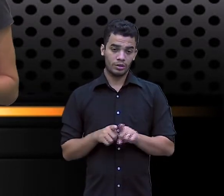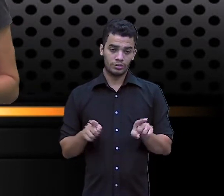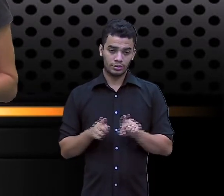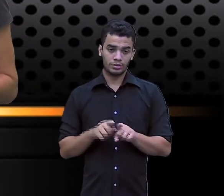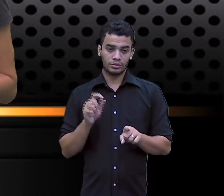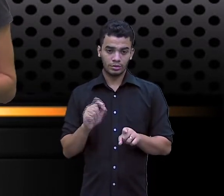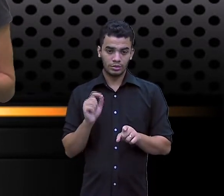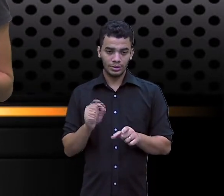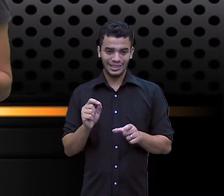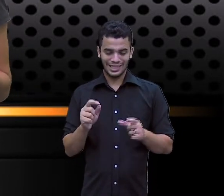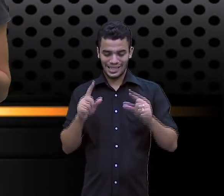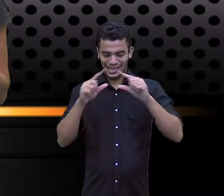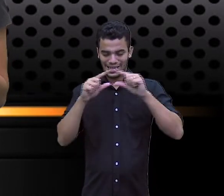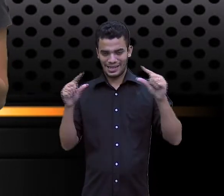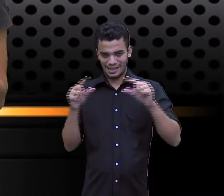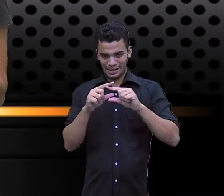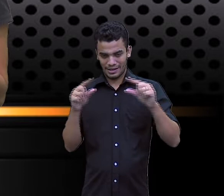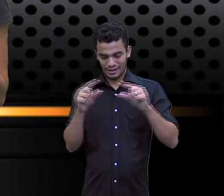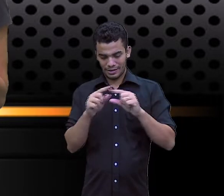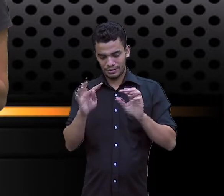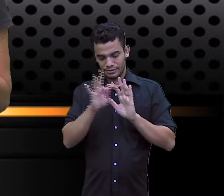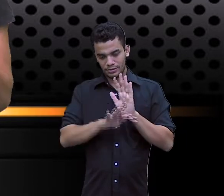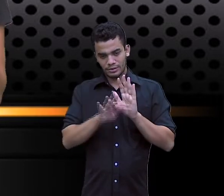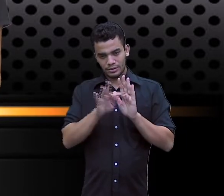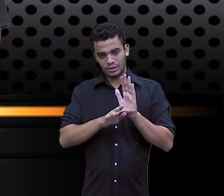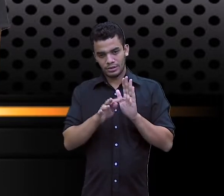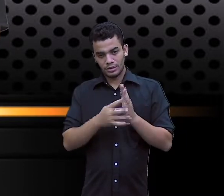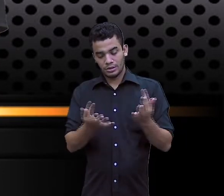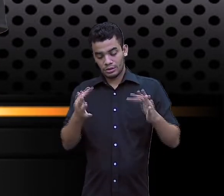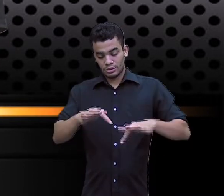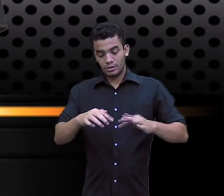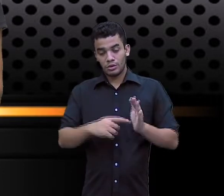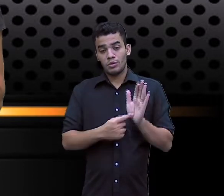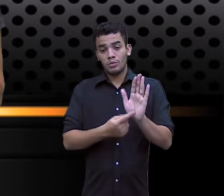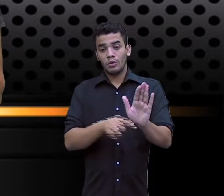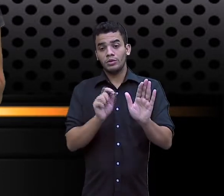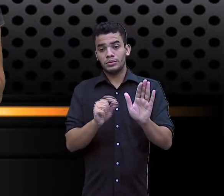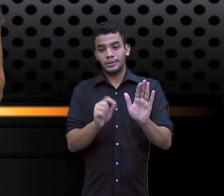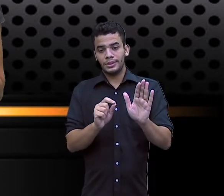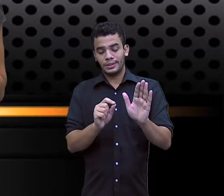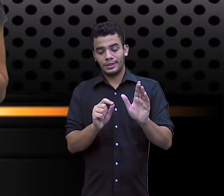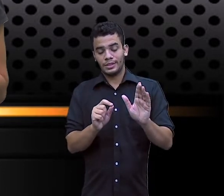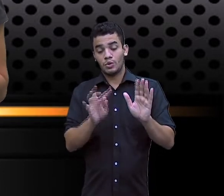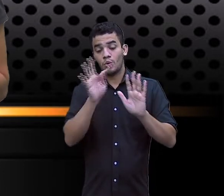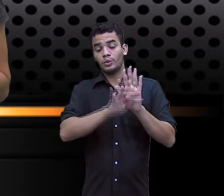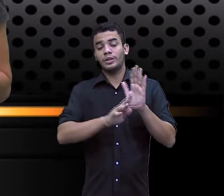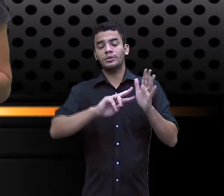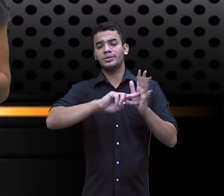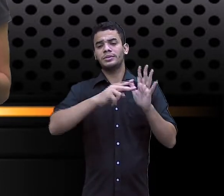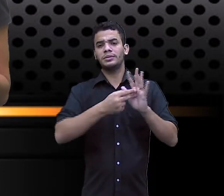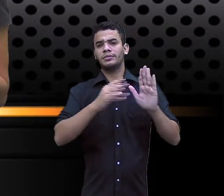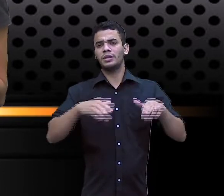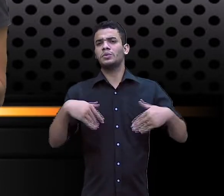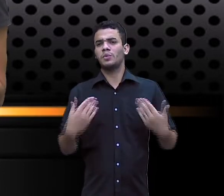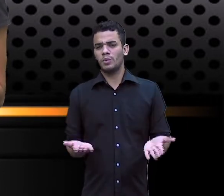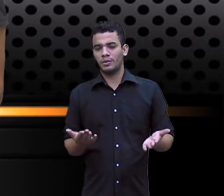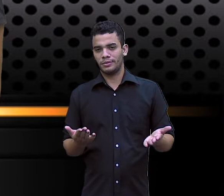uma frase que apresenta a moral da história, isto é,